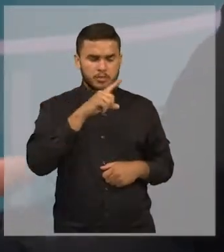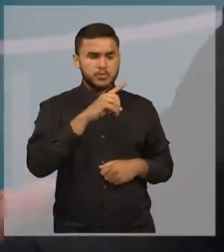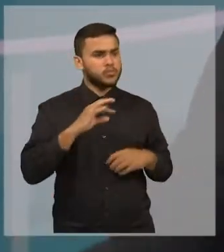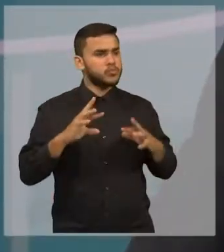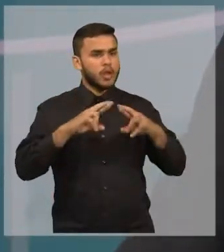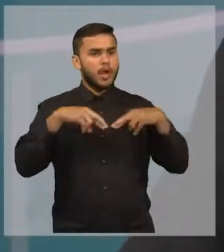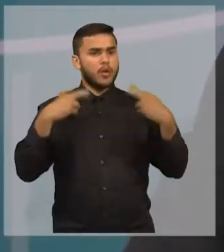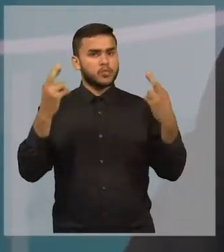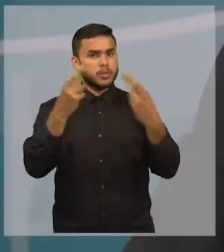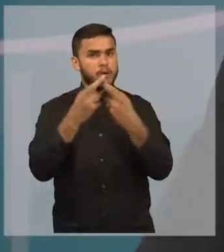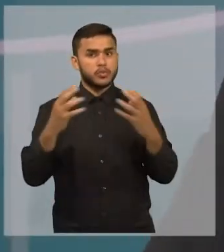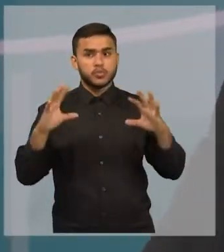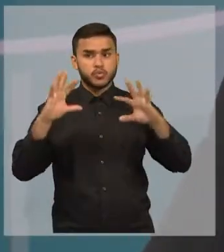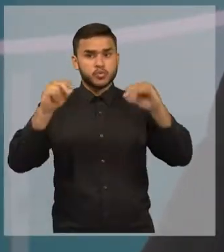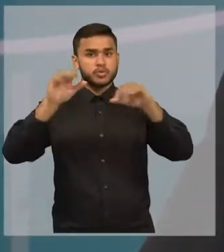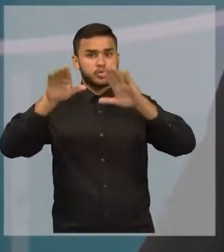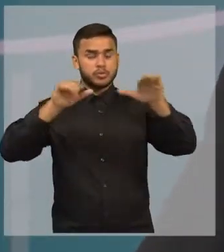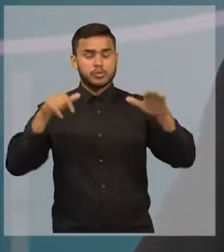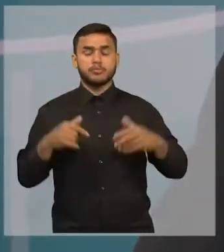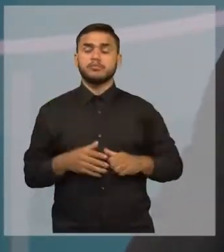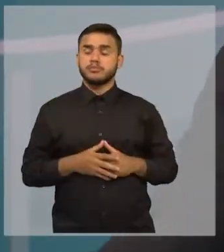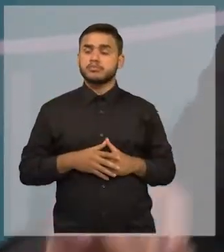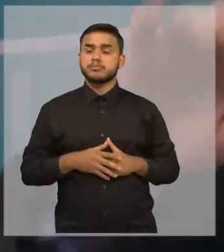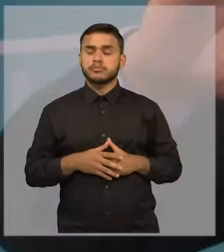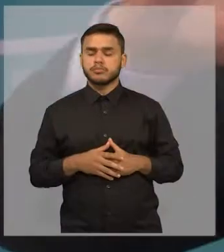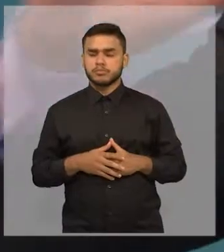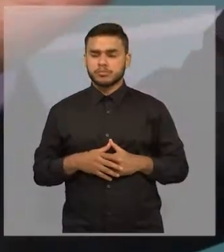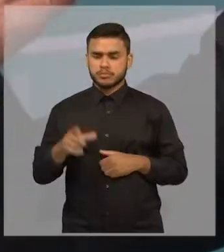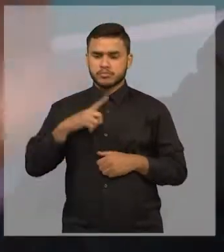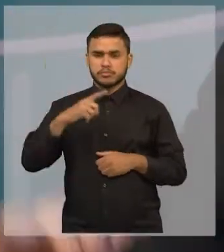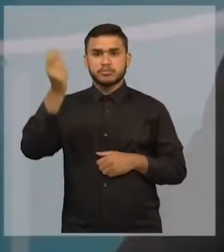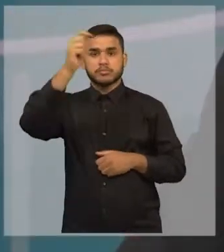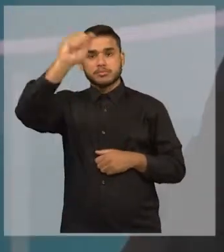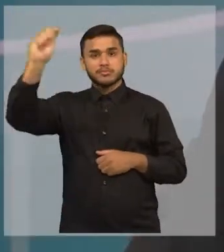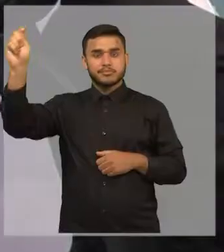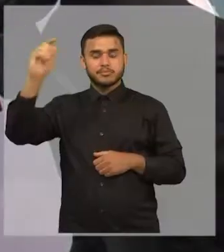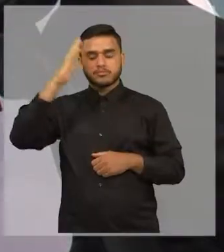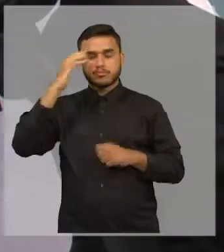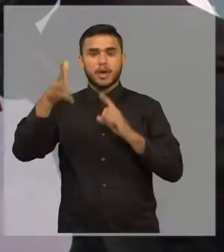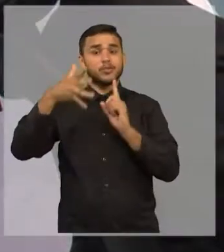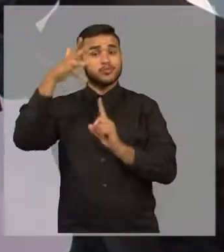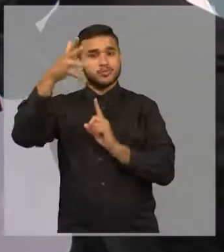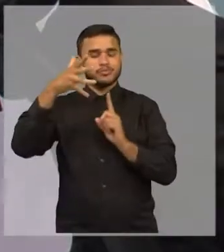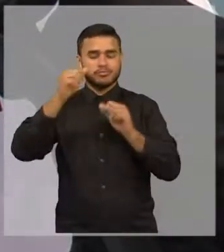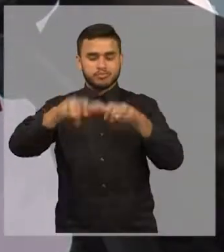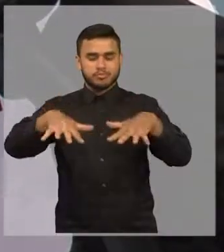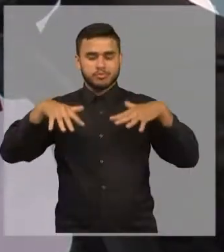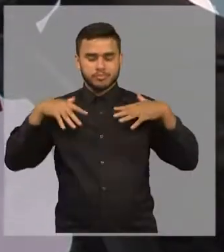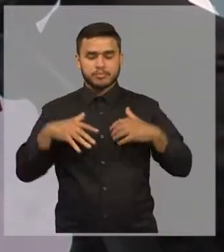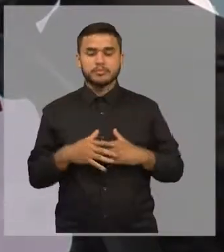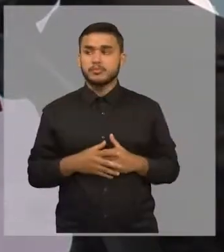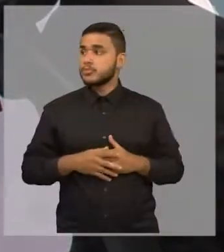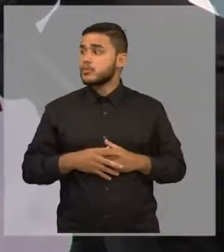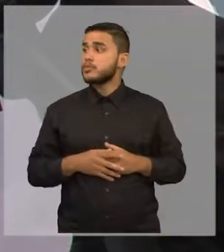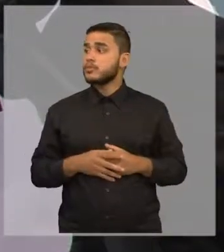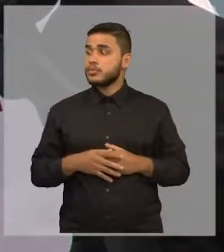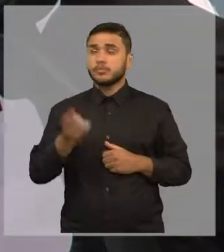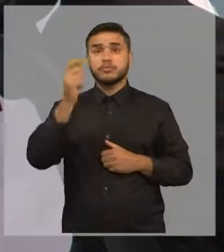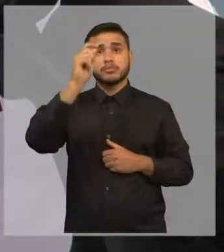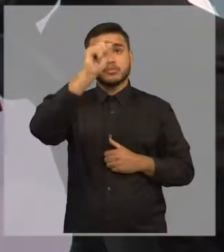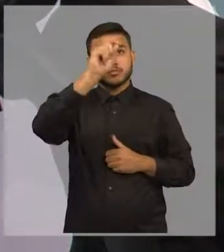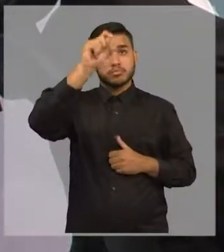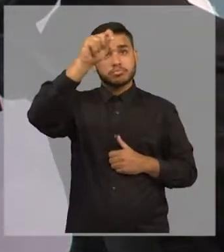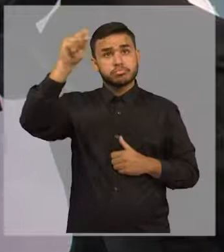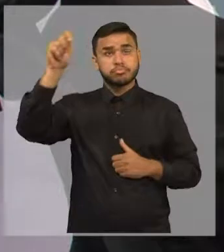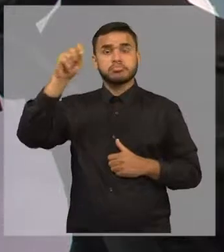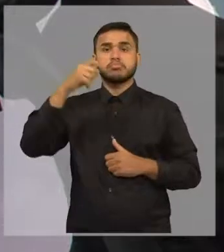ele reuniu os executivos do banco e disse assim, tinha uma lousa no auditório, ele botou um ponto assim, disse, nós estamos